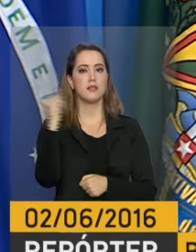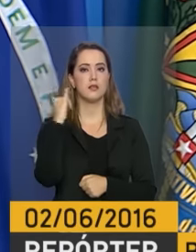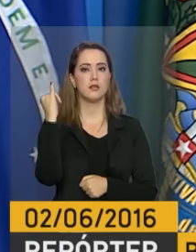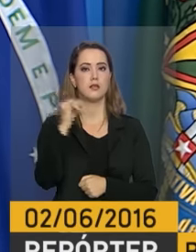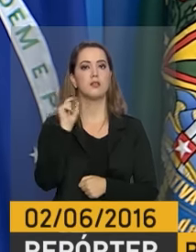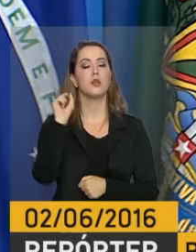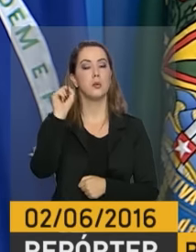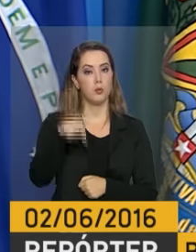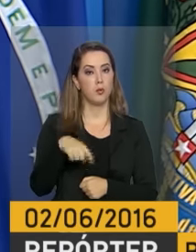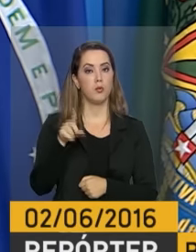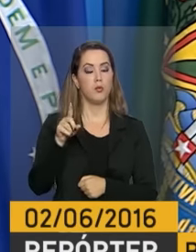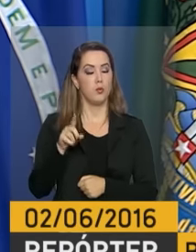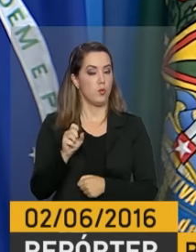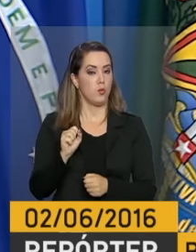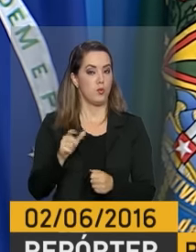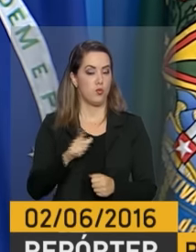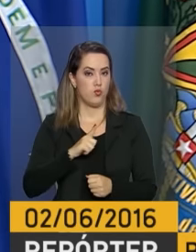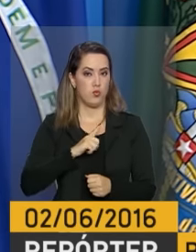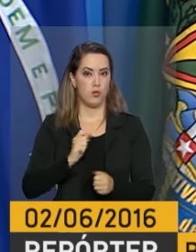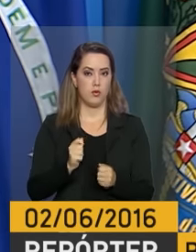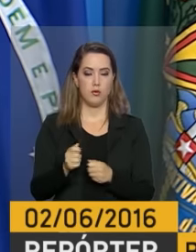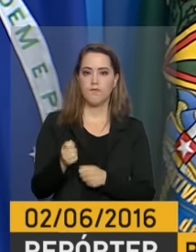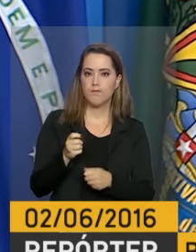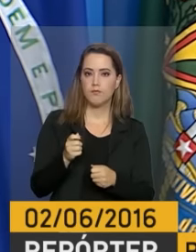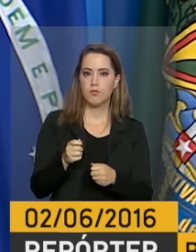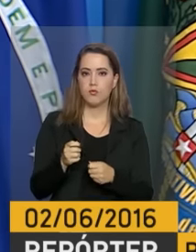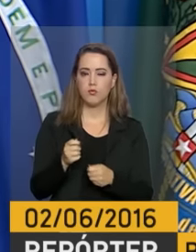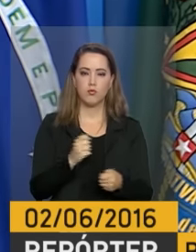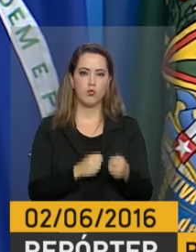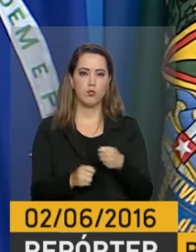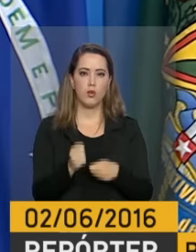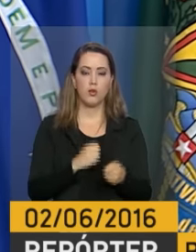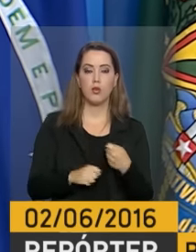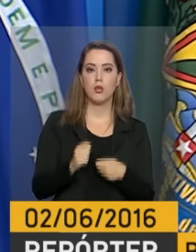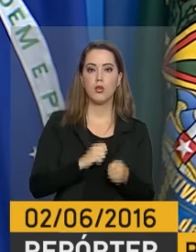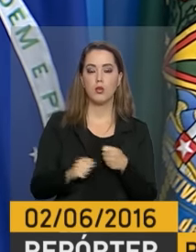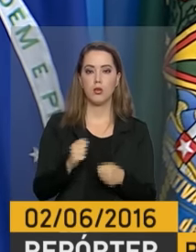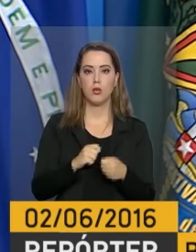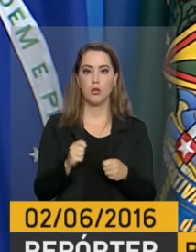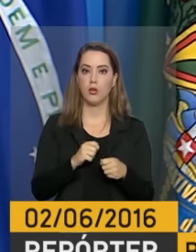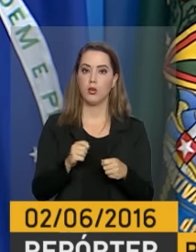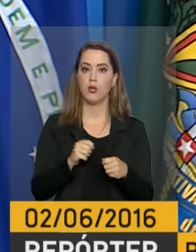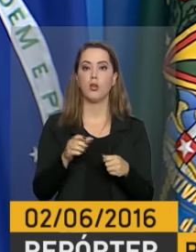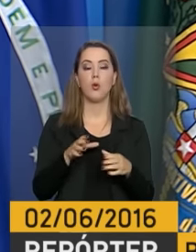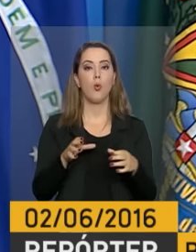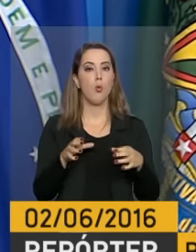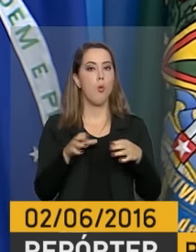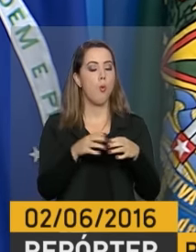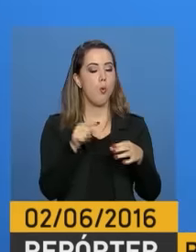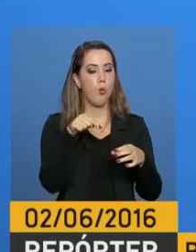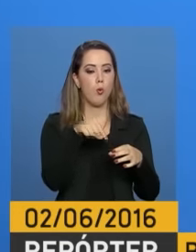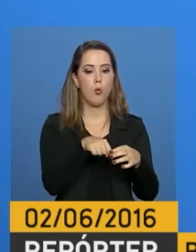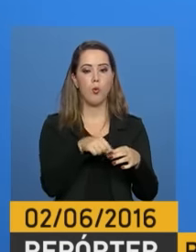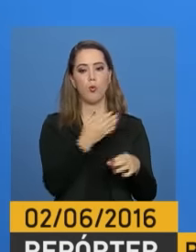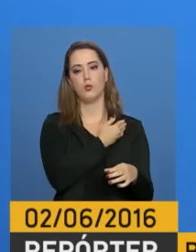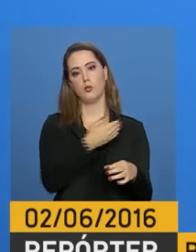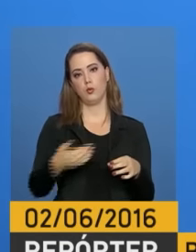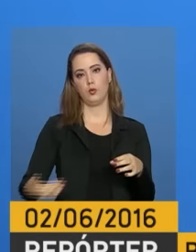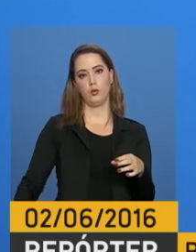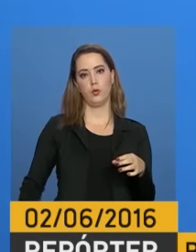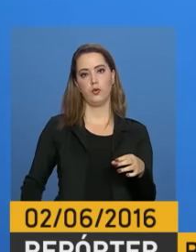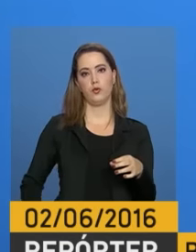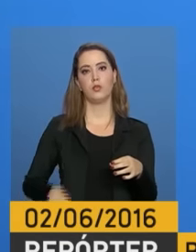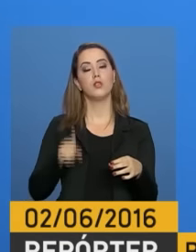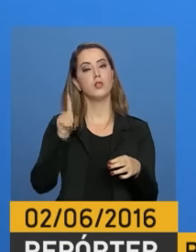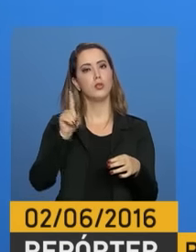um controle interno, o chamado controle geral da União, não é? O controle interno do Poder